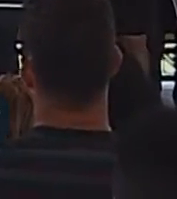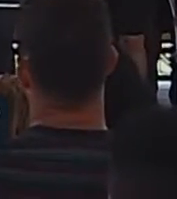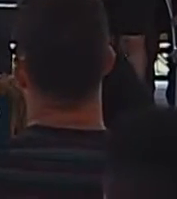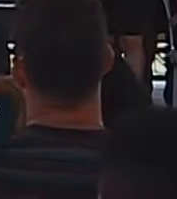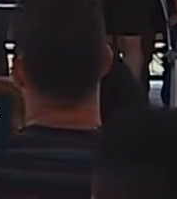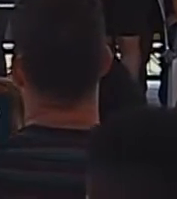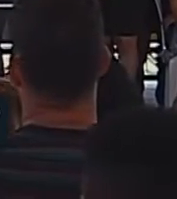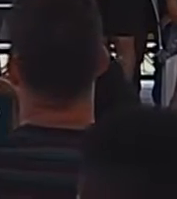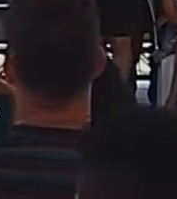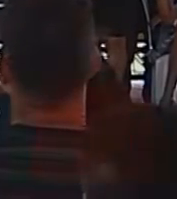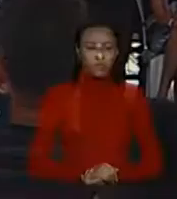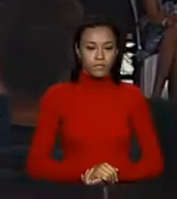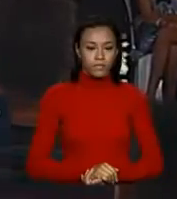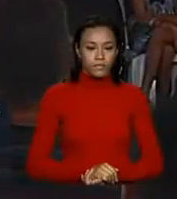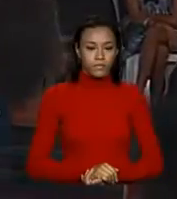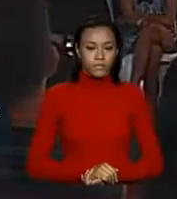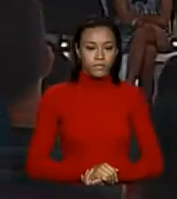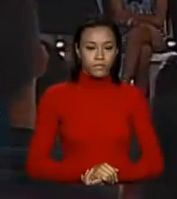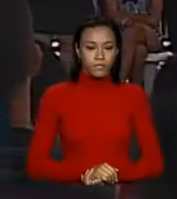Alexandre